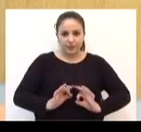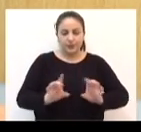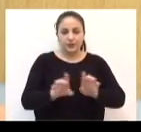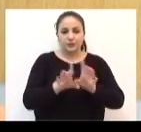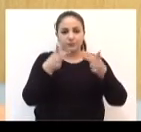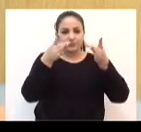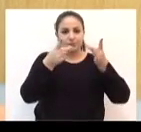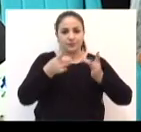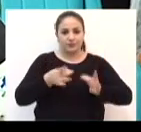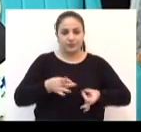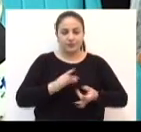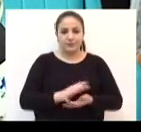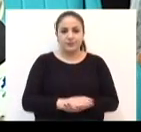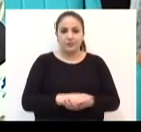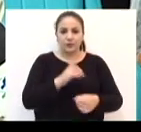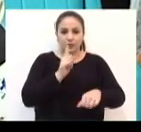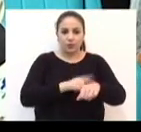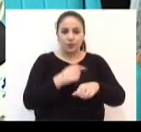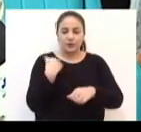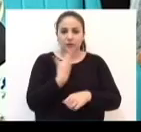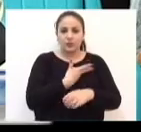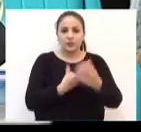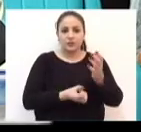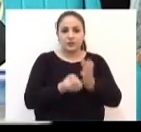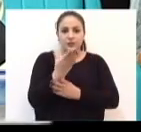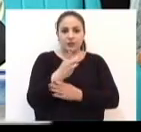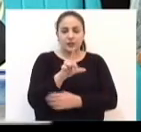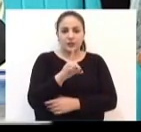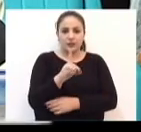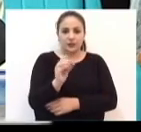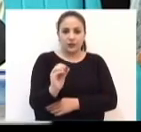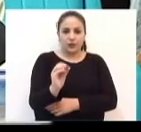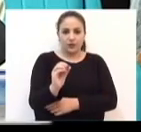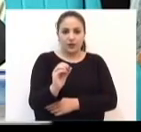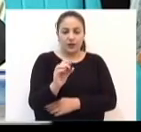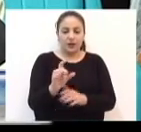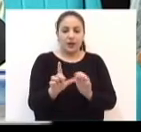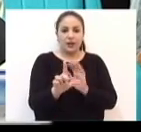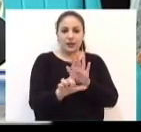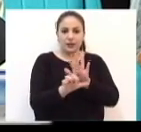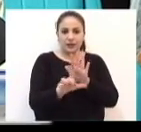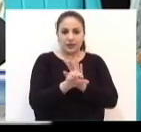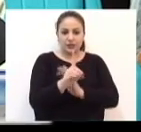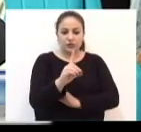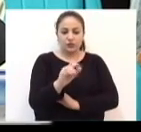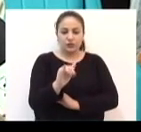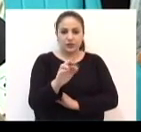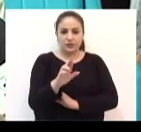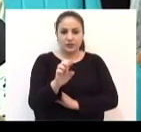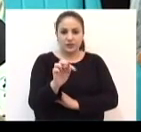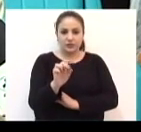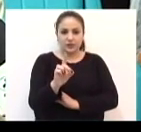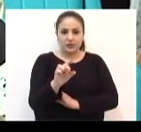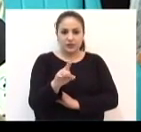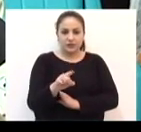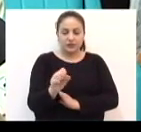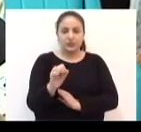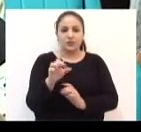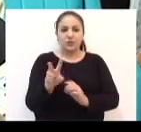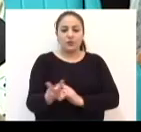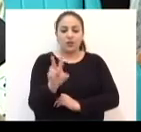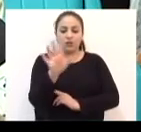os detalhes. Quando nós elaboramos, então, a LDO, que é a Lei das Diretrizes, ela fala em valores gerais. Esse valor de